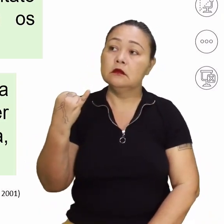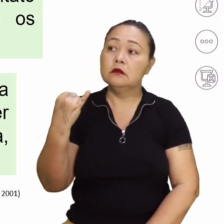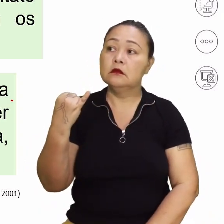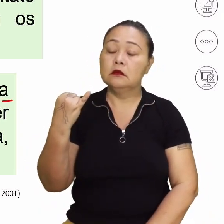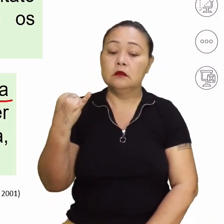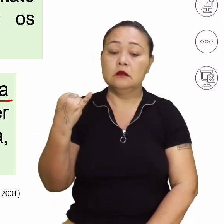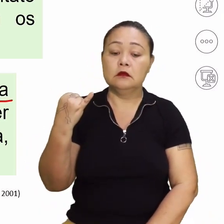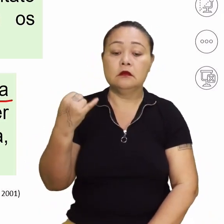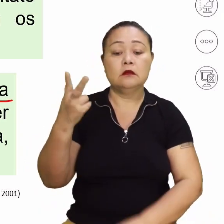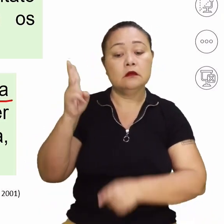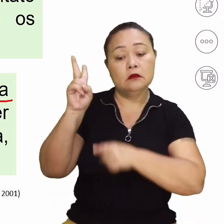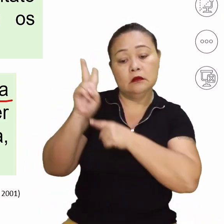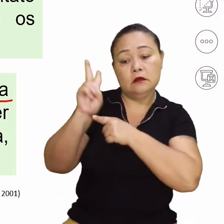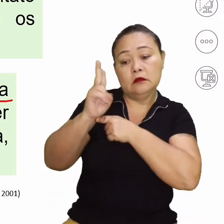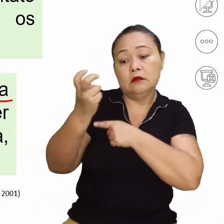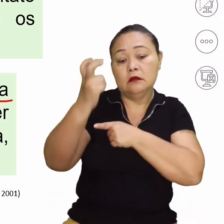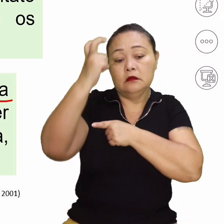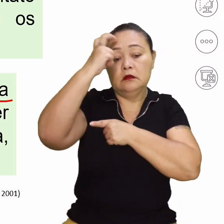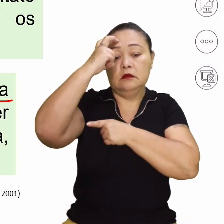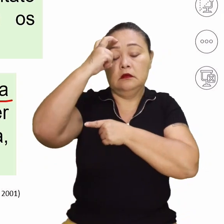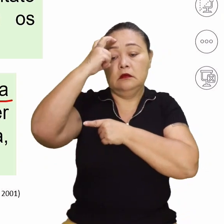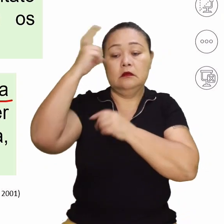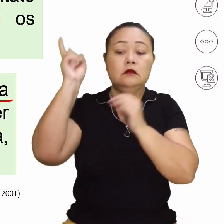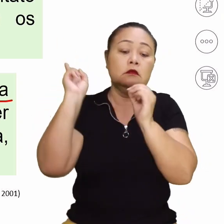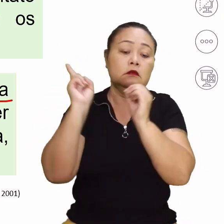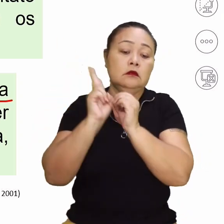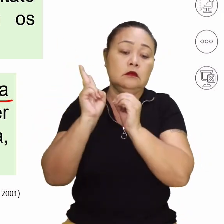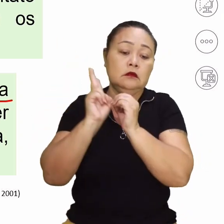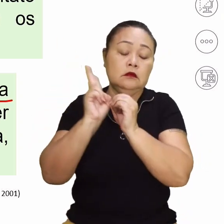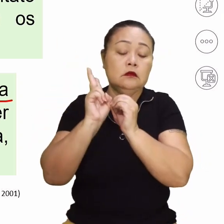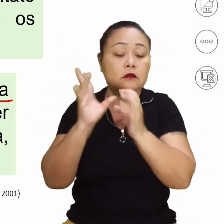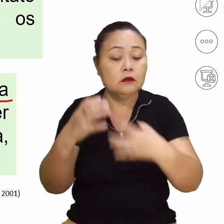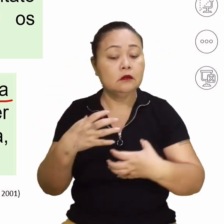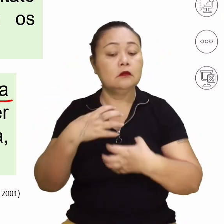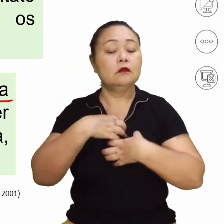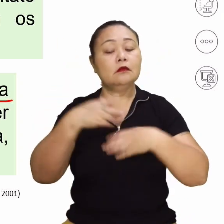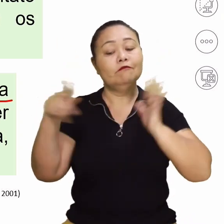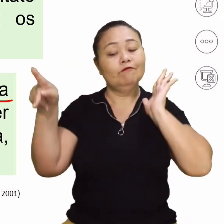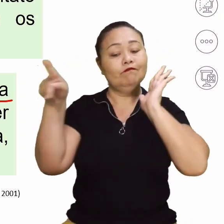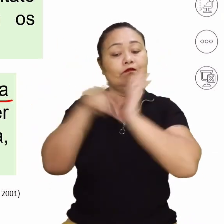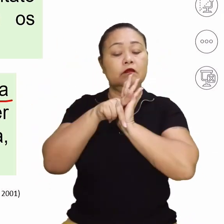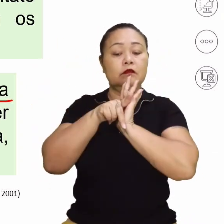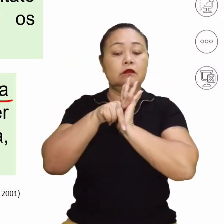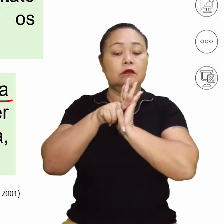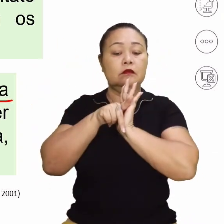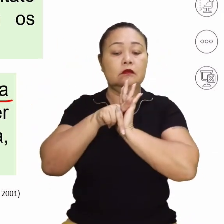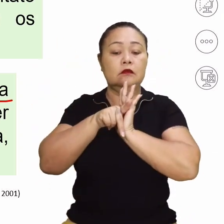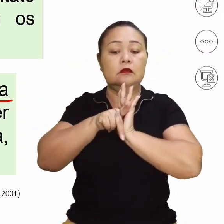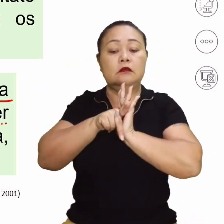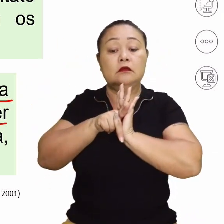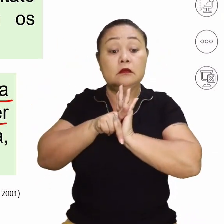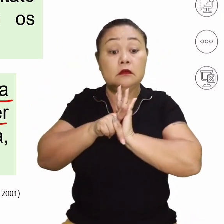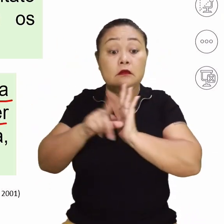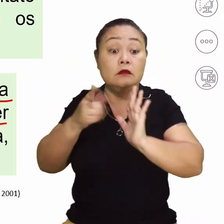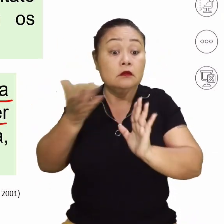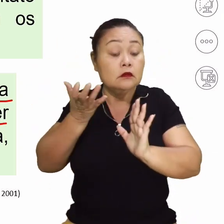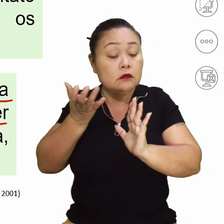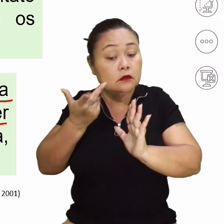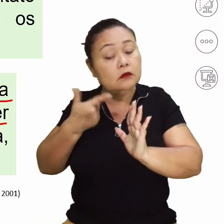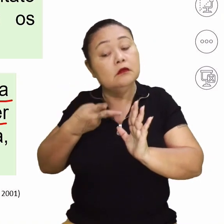a preservação da cultura indígena e do sentimento de pertencer e